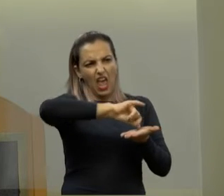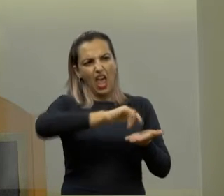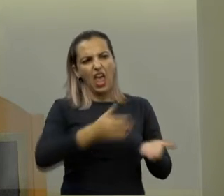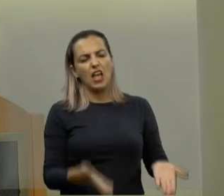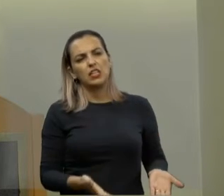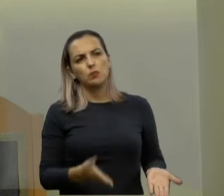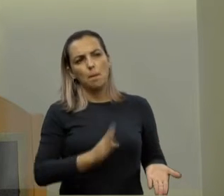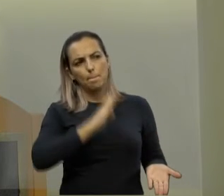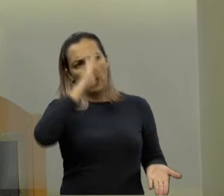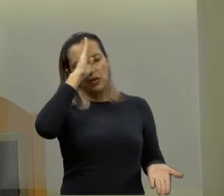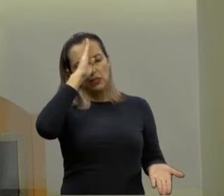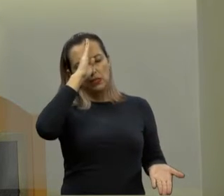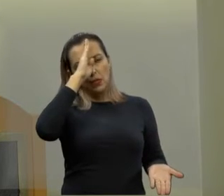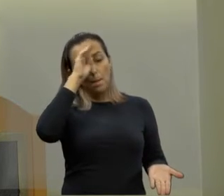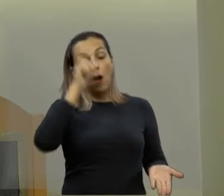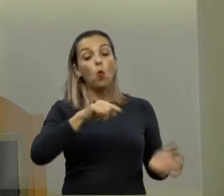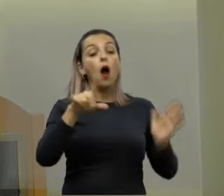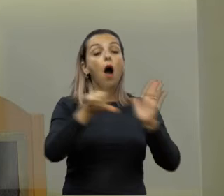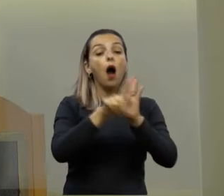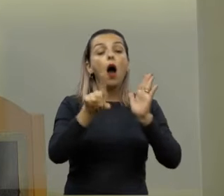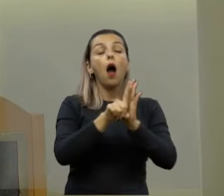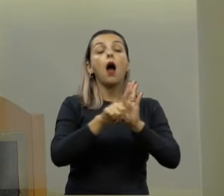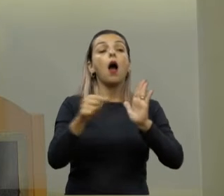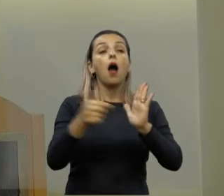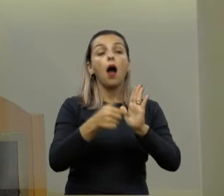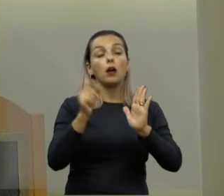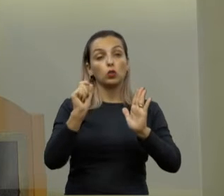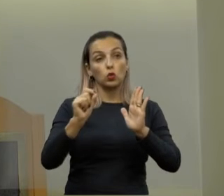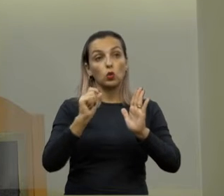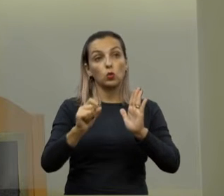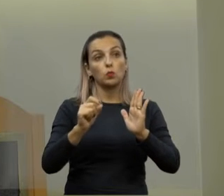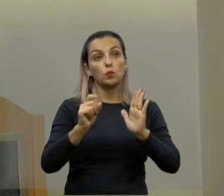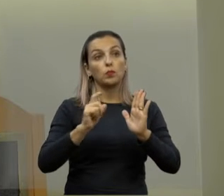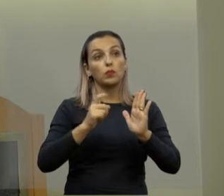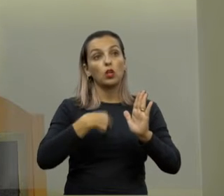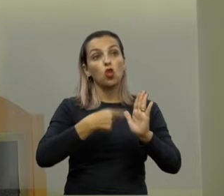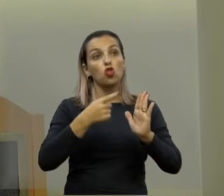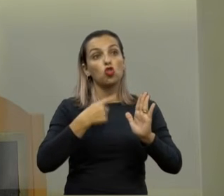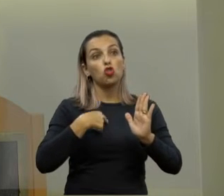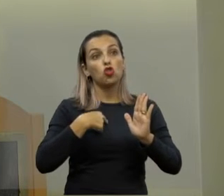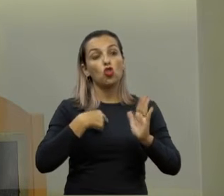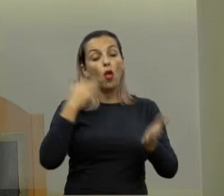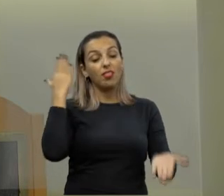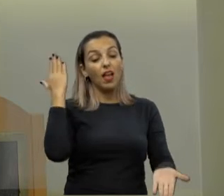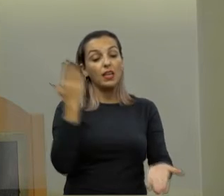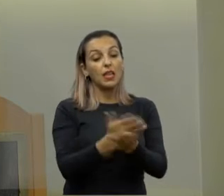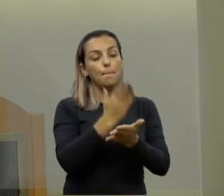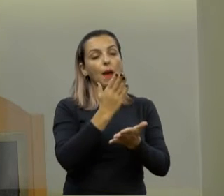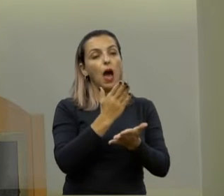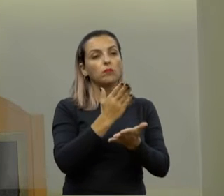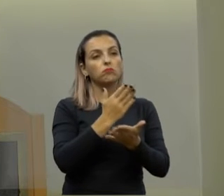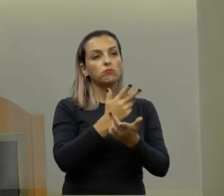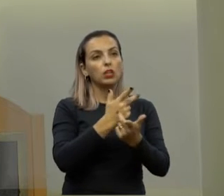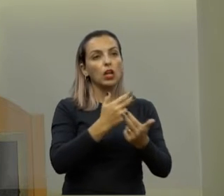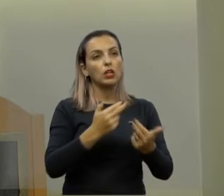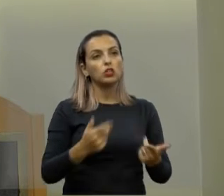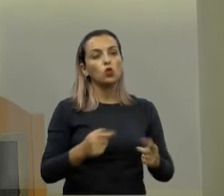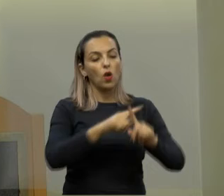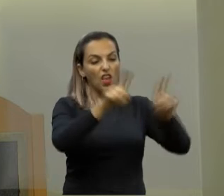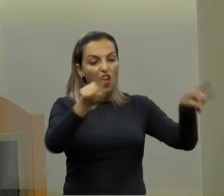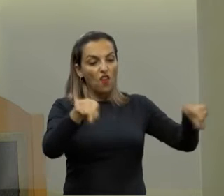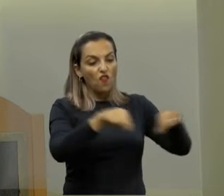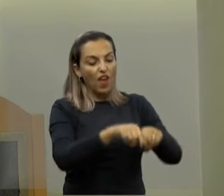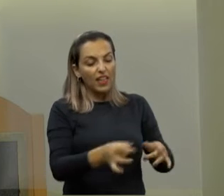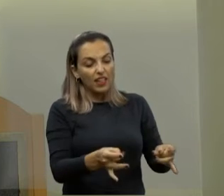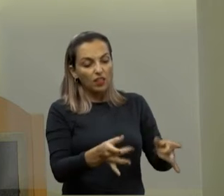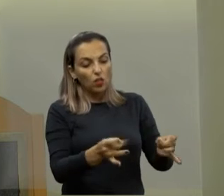o tempo que deixar claro que que essa lei nós vamos acabar com conversa clandestino de lótus no